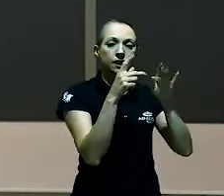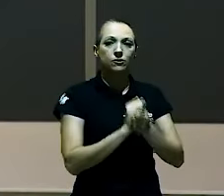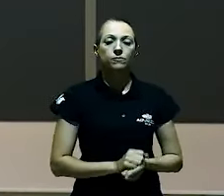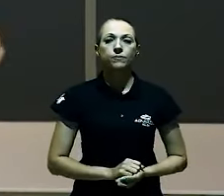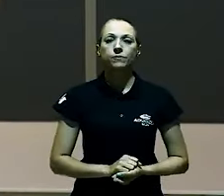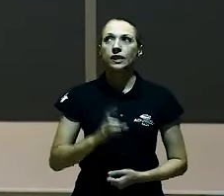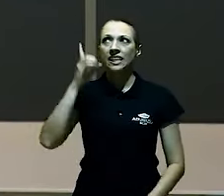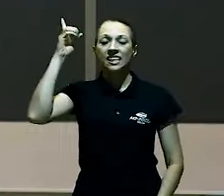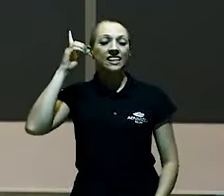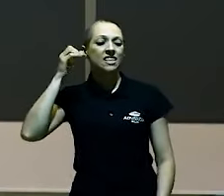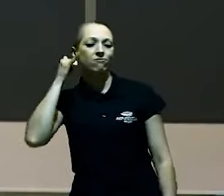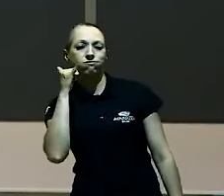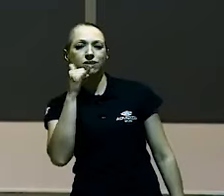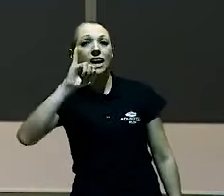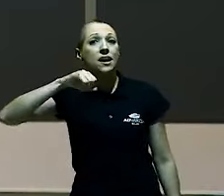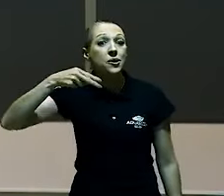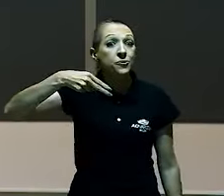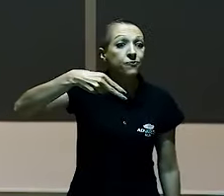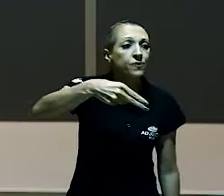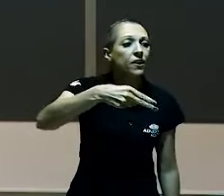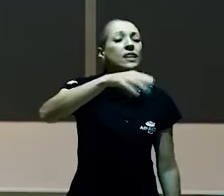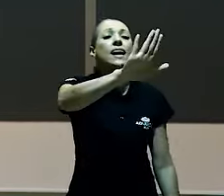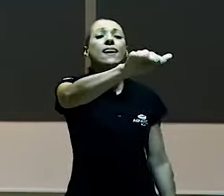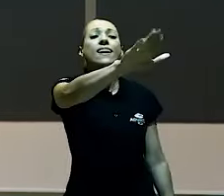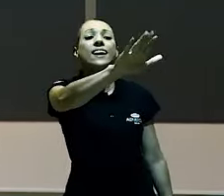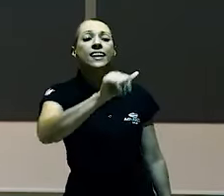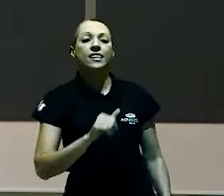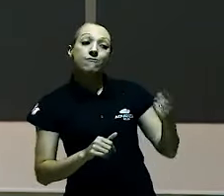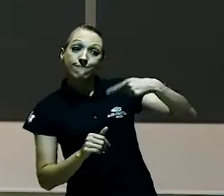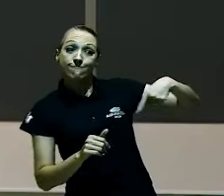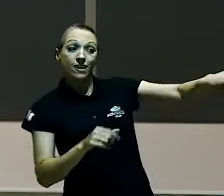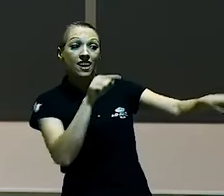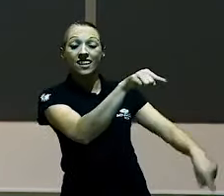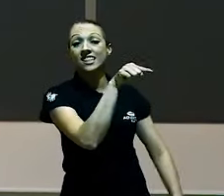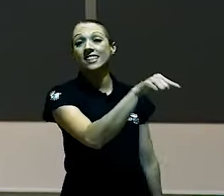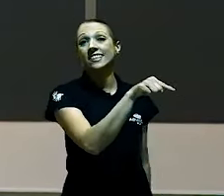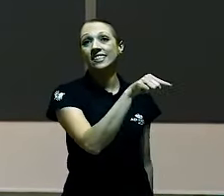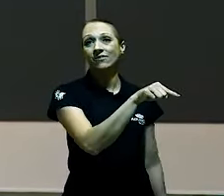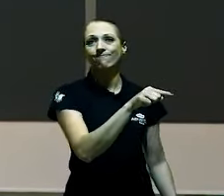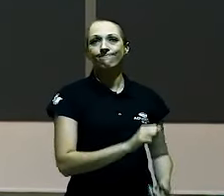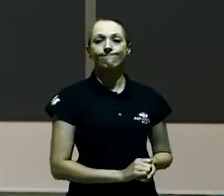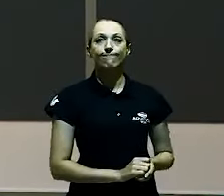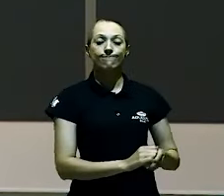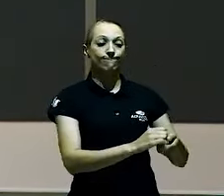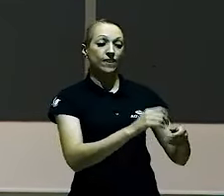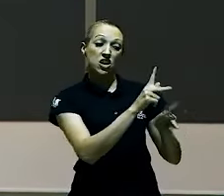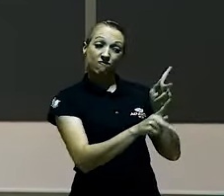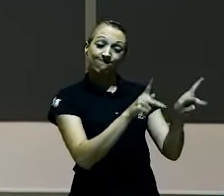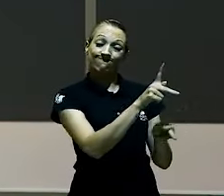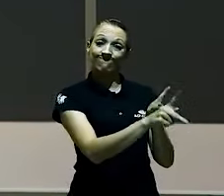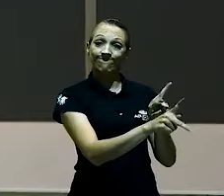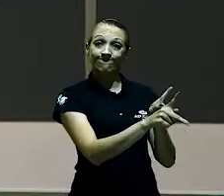Jonas, aleluia, eu estou te chamando para ir a uma nação que não é a sua. Eu estou te chamando para ir a